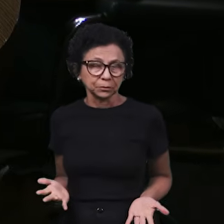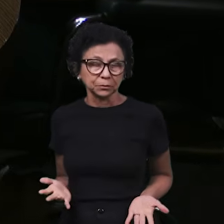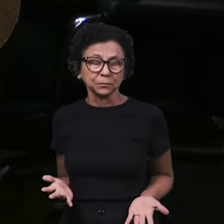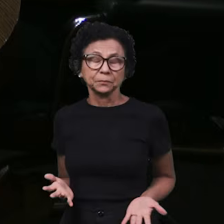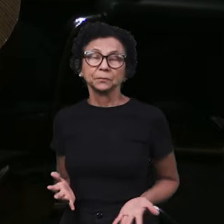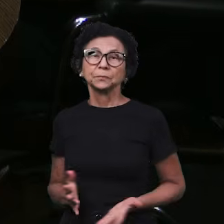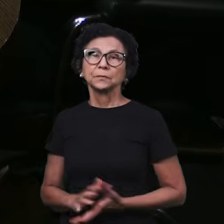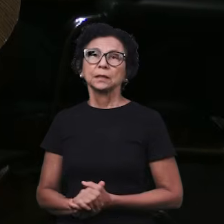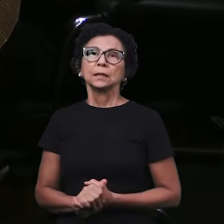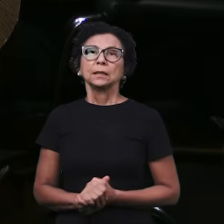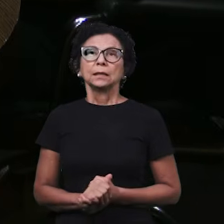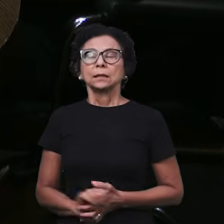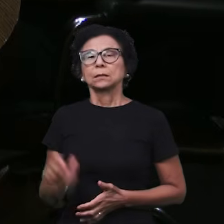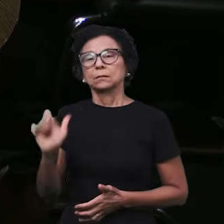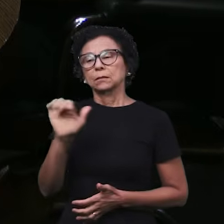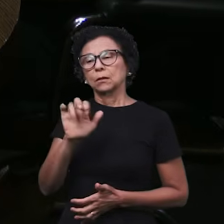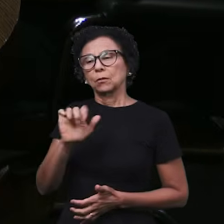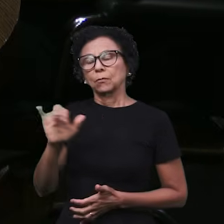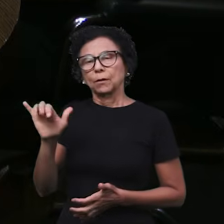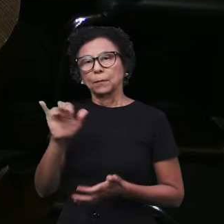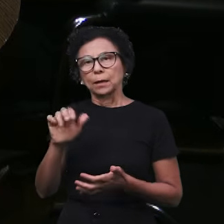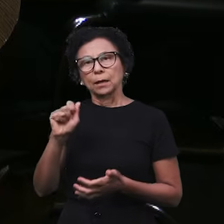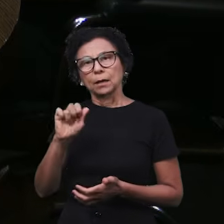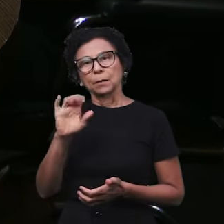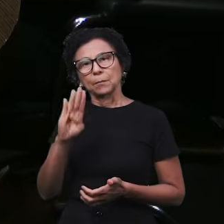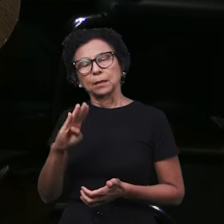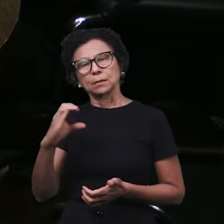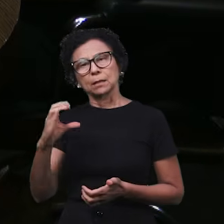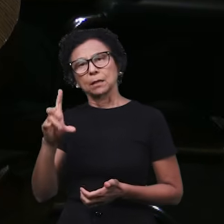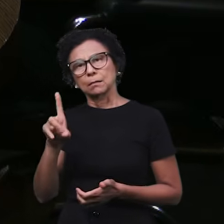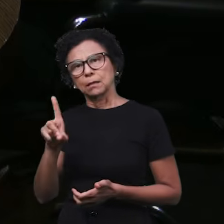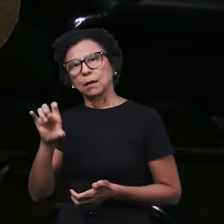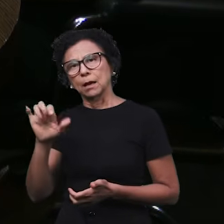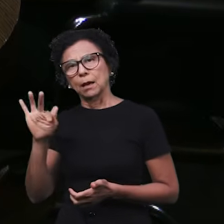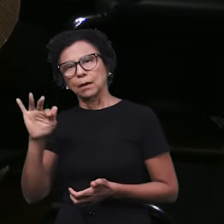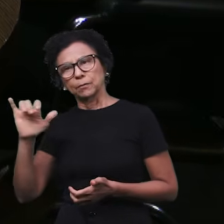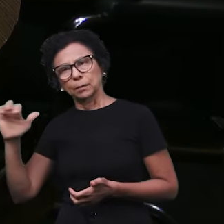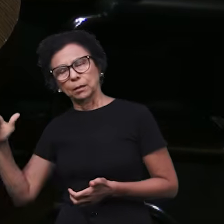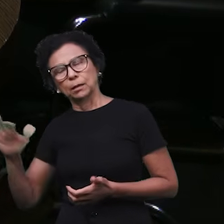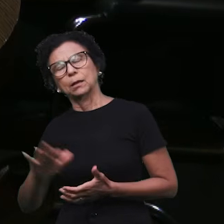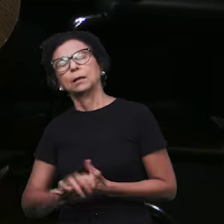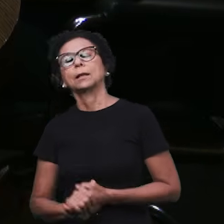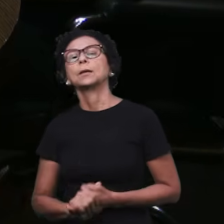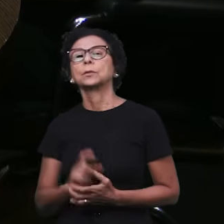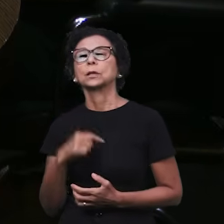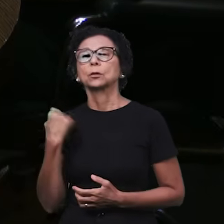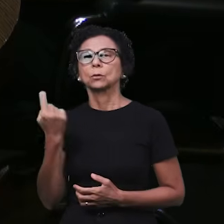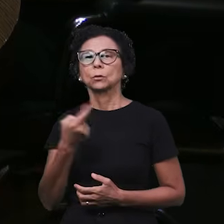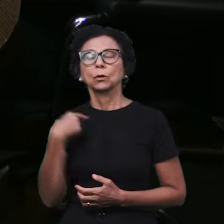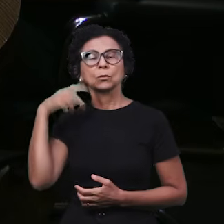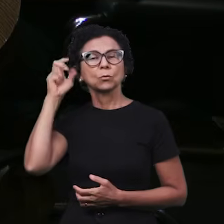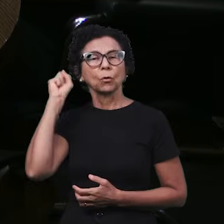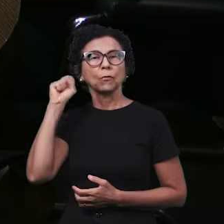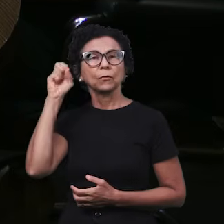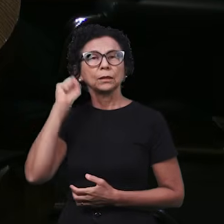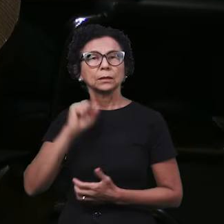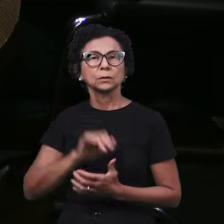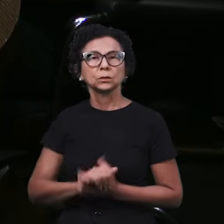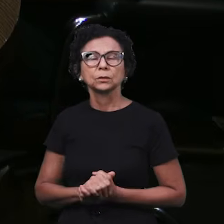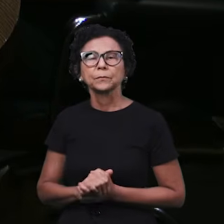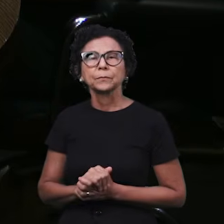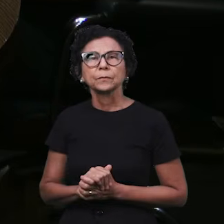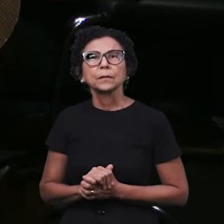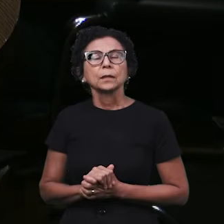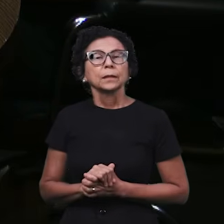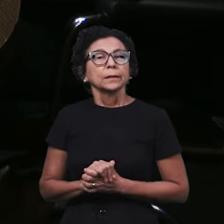mundo ouvinte. Exatamente. Então, quando eu falo loja, não sei o sinal de loja, eu faço loja, aí o surdo, sim. Mas não é